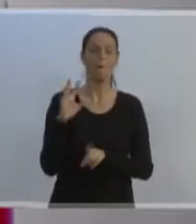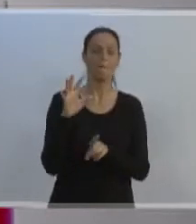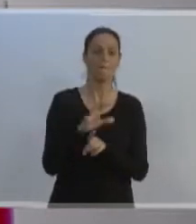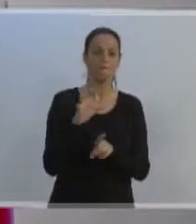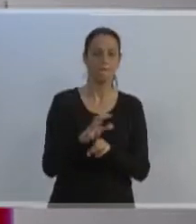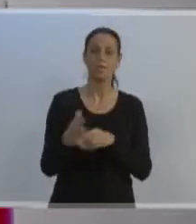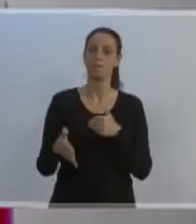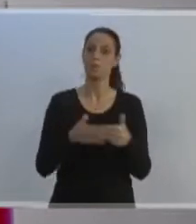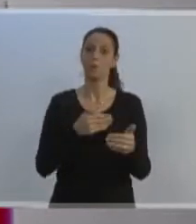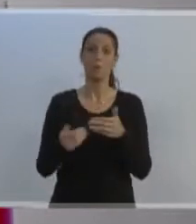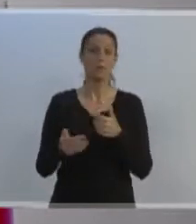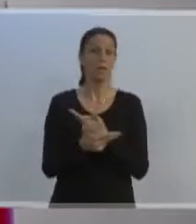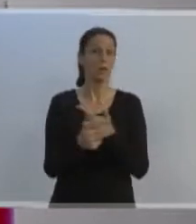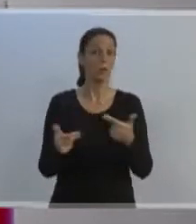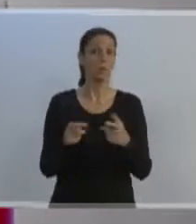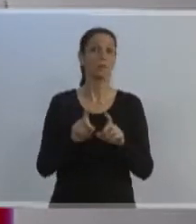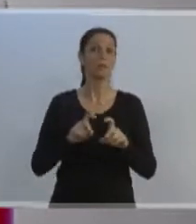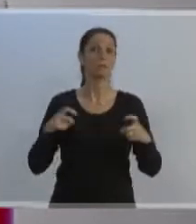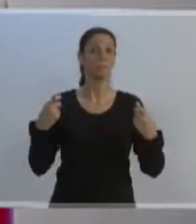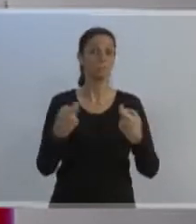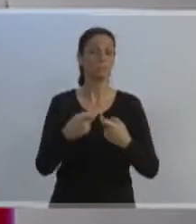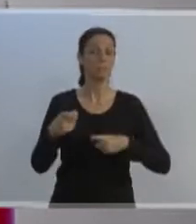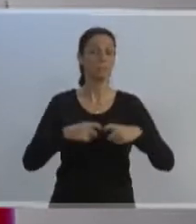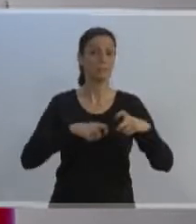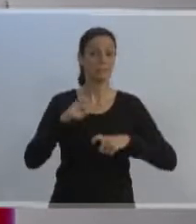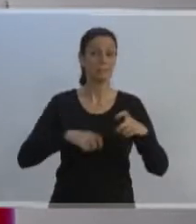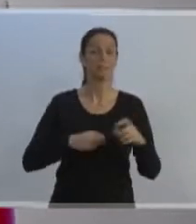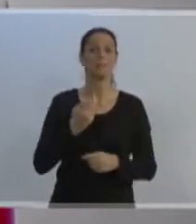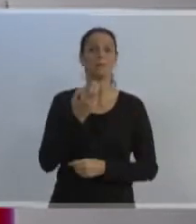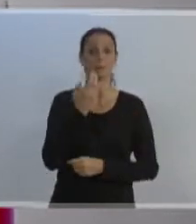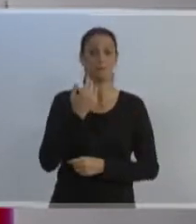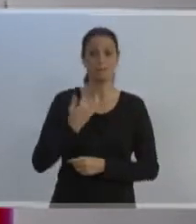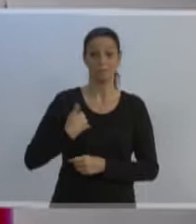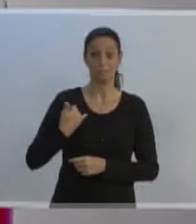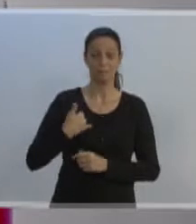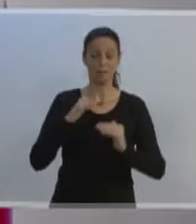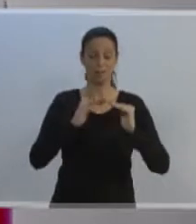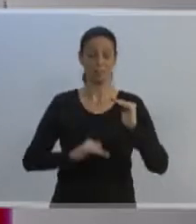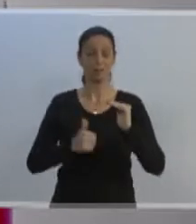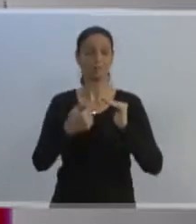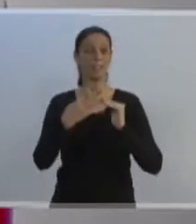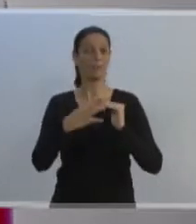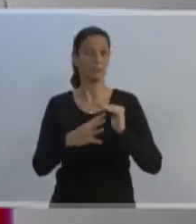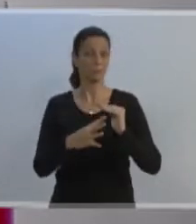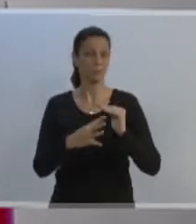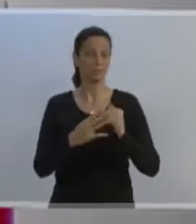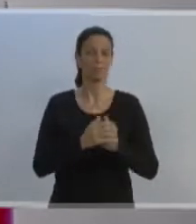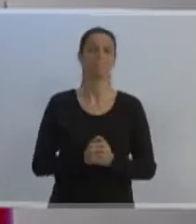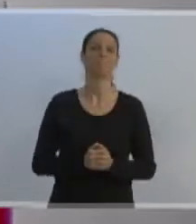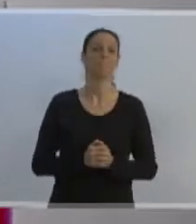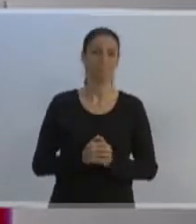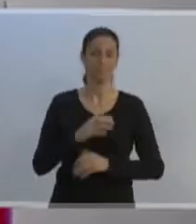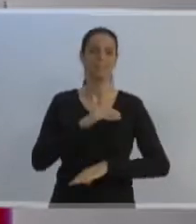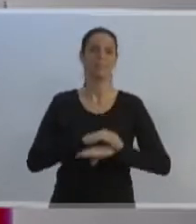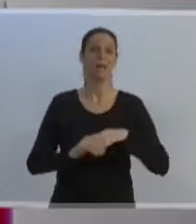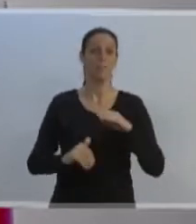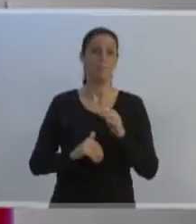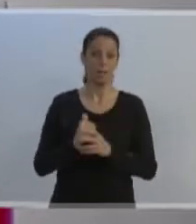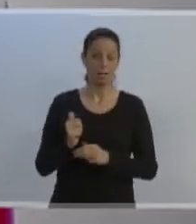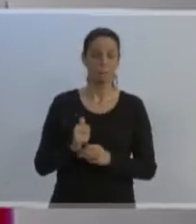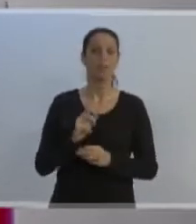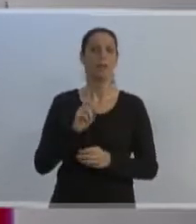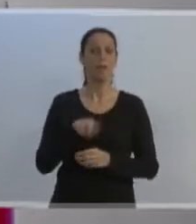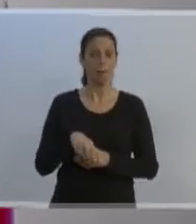de qualquer relação sexual com pessoa menor de 14 anos, presumindo-se tal prática em ato